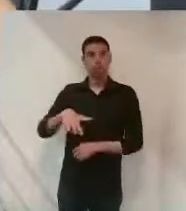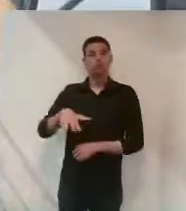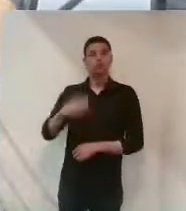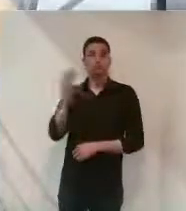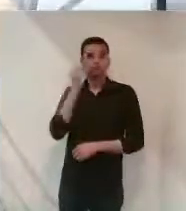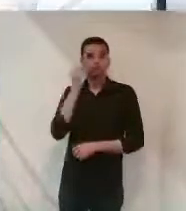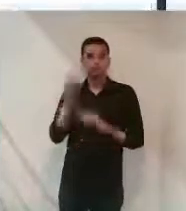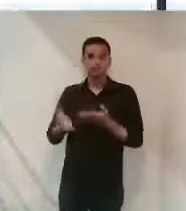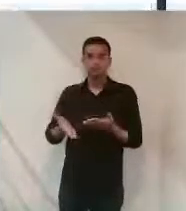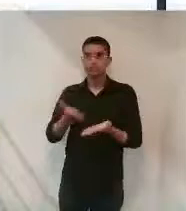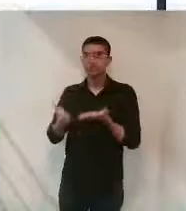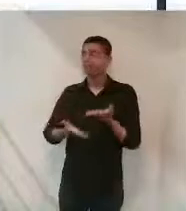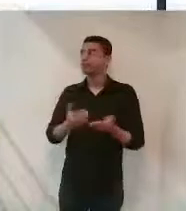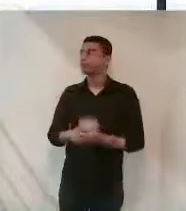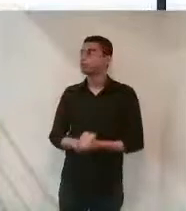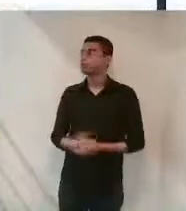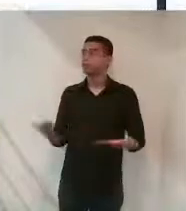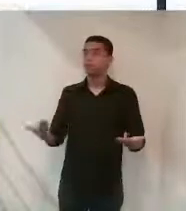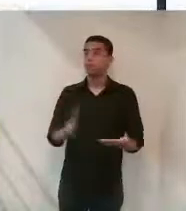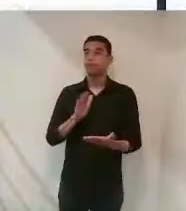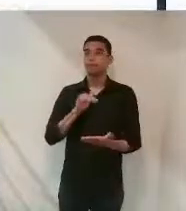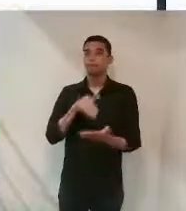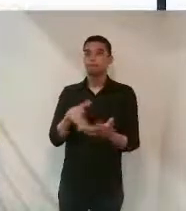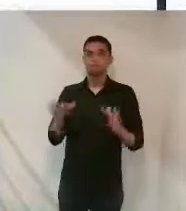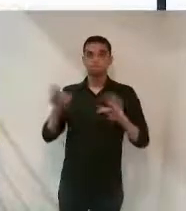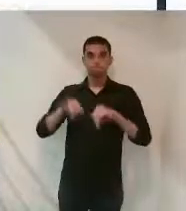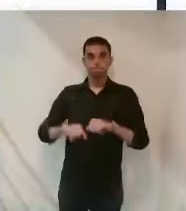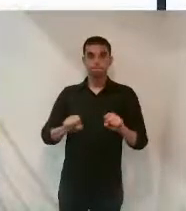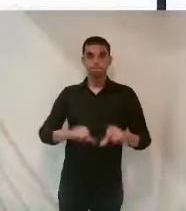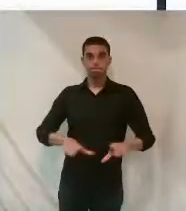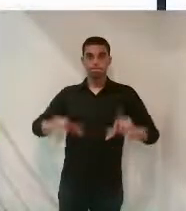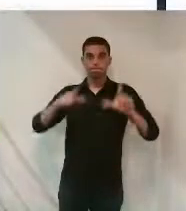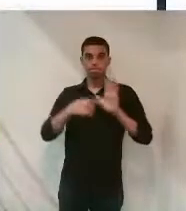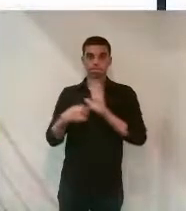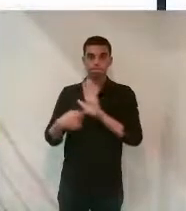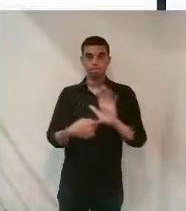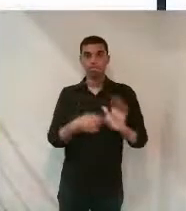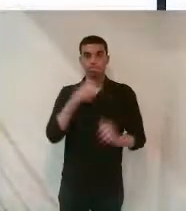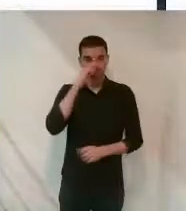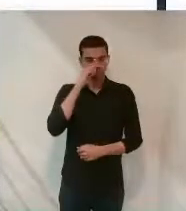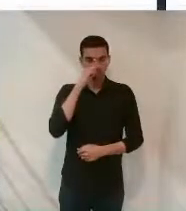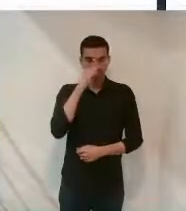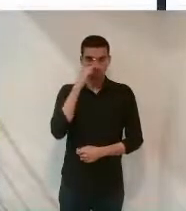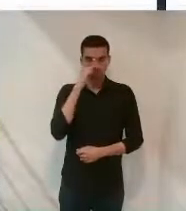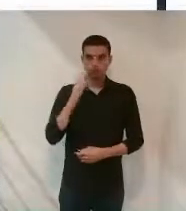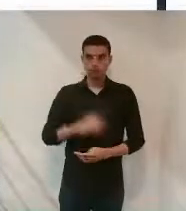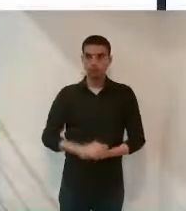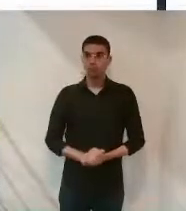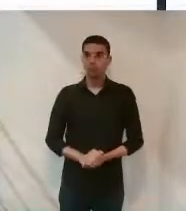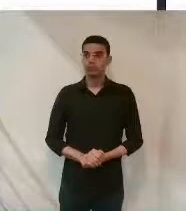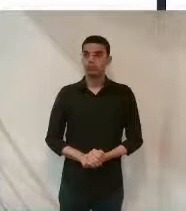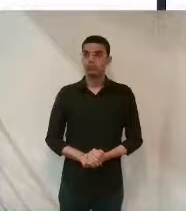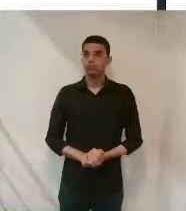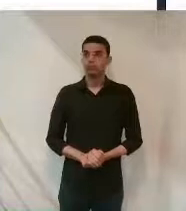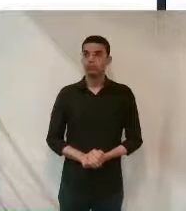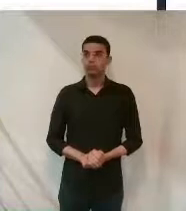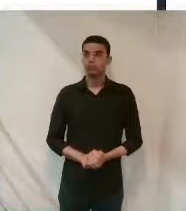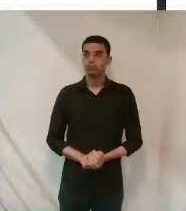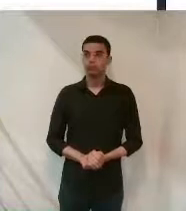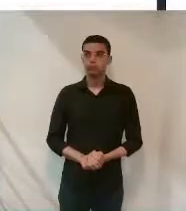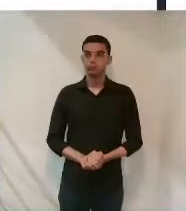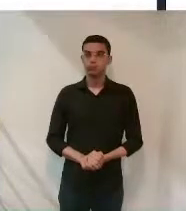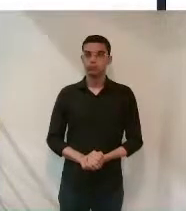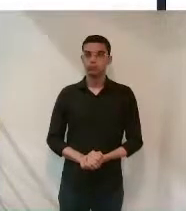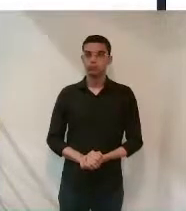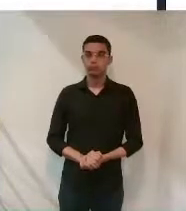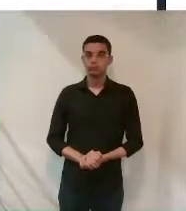E agora, partindo já para o final da apresentação, aqui uma última atualização, na verdade está em consulta pública, uma